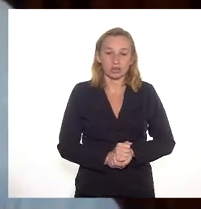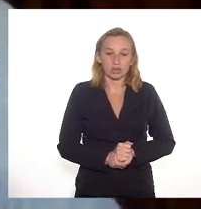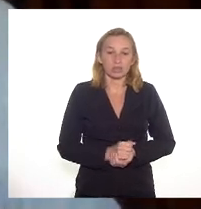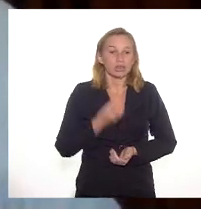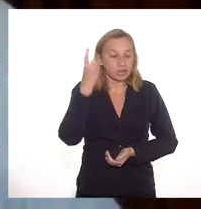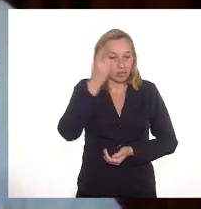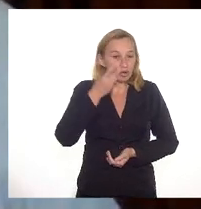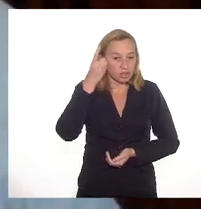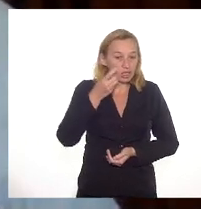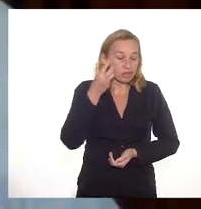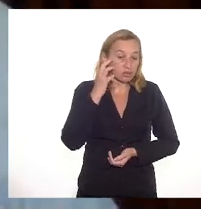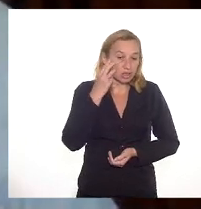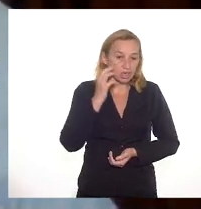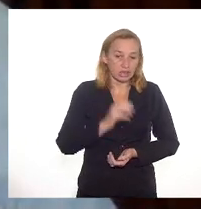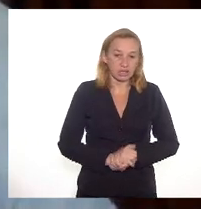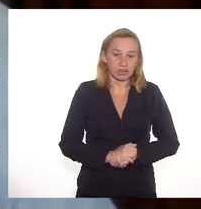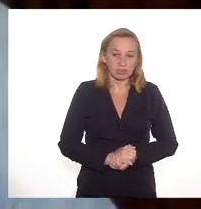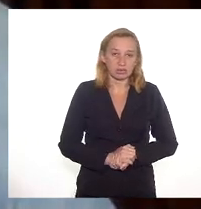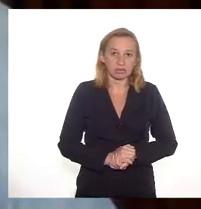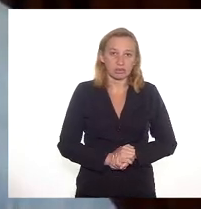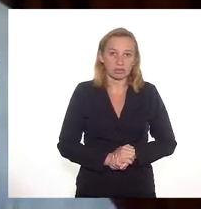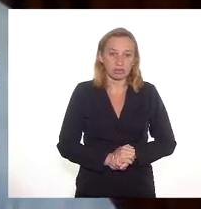autoria do deputado Valdec Carneiro.